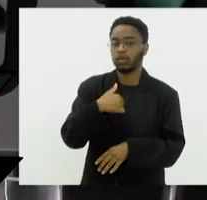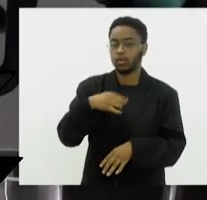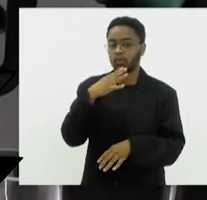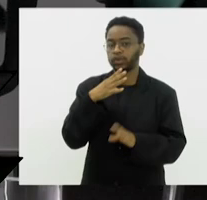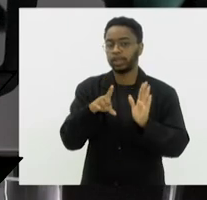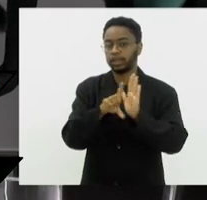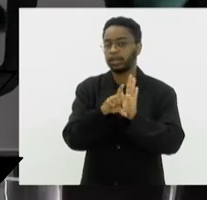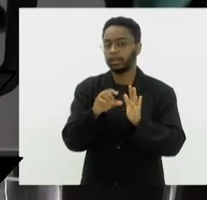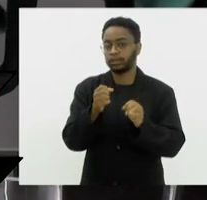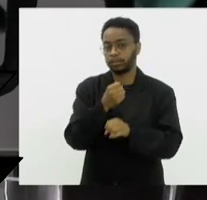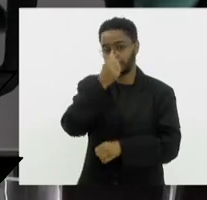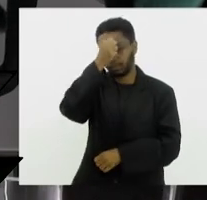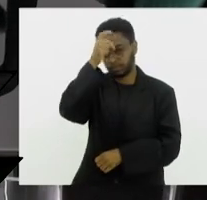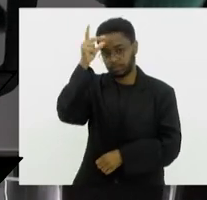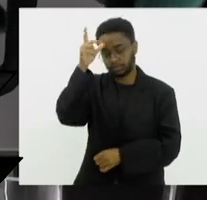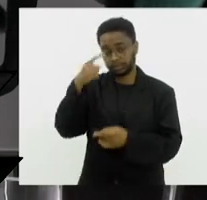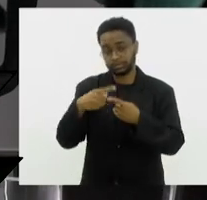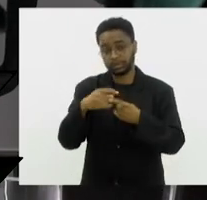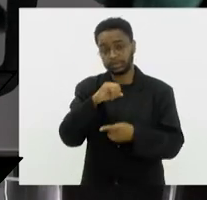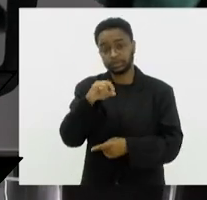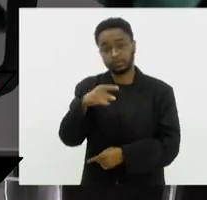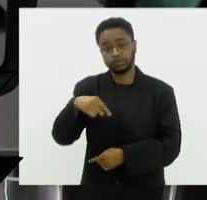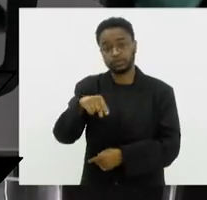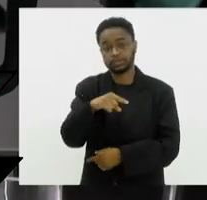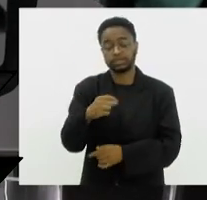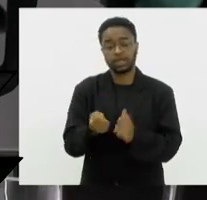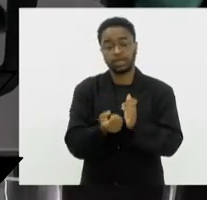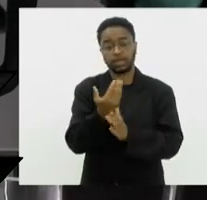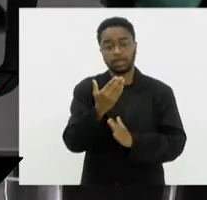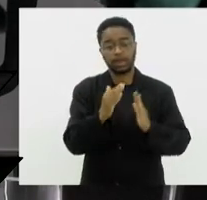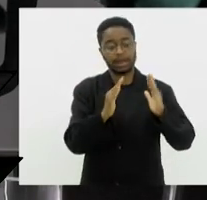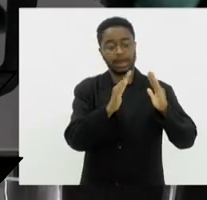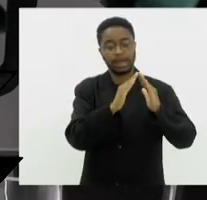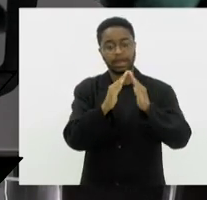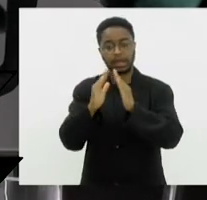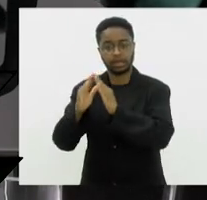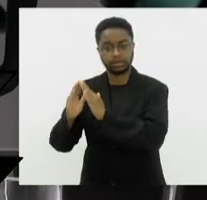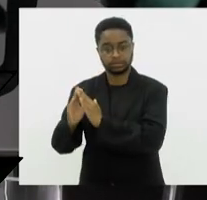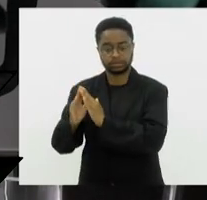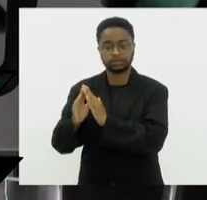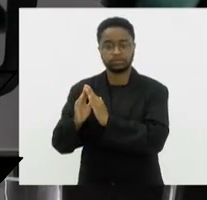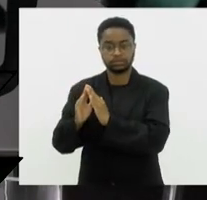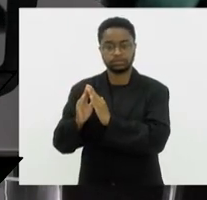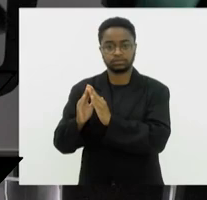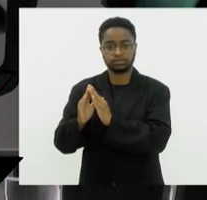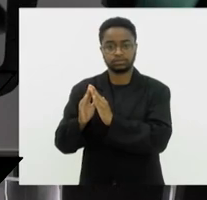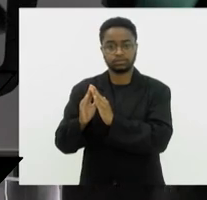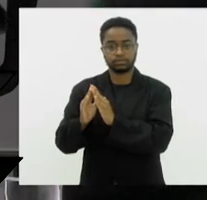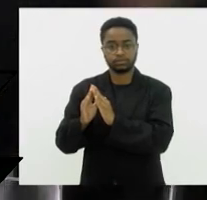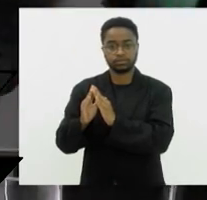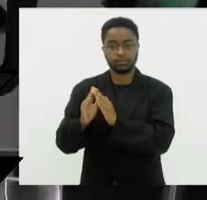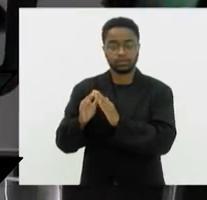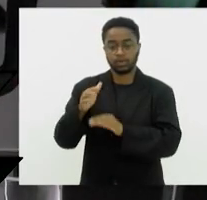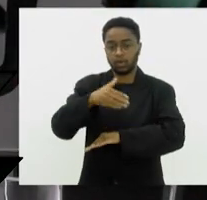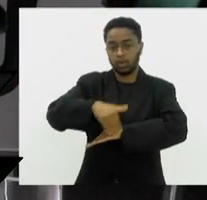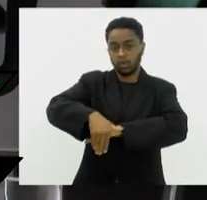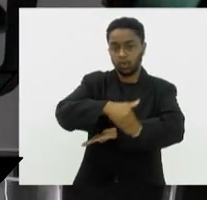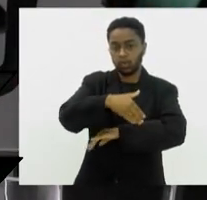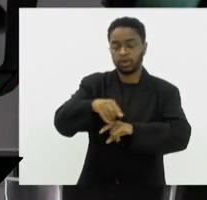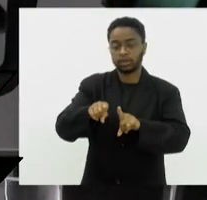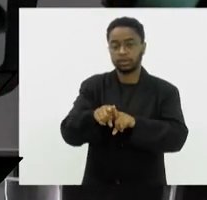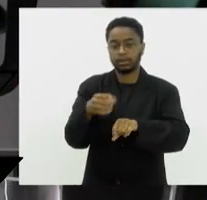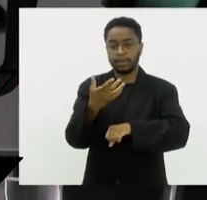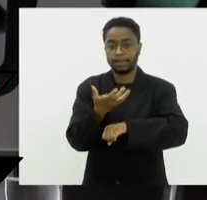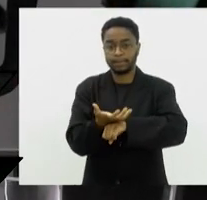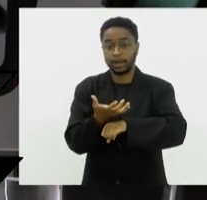municipais. Quando você faz um loteamento, um parcelamento de solo, os logradouros públicos e as praças